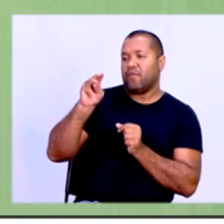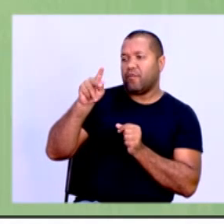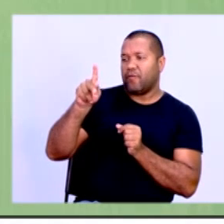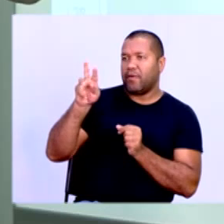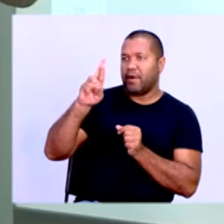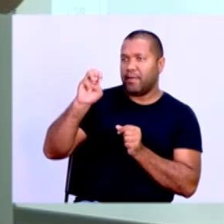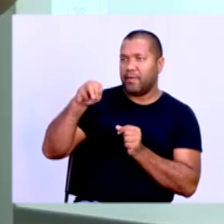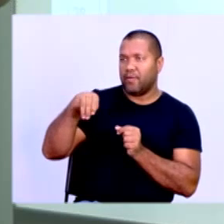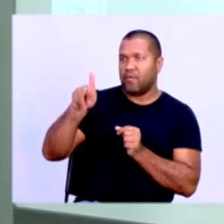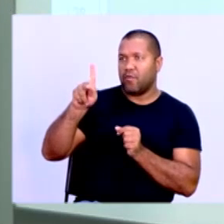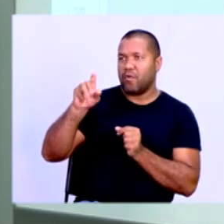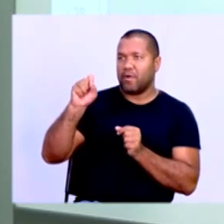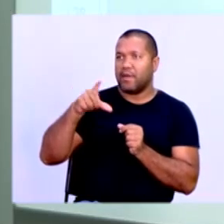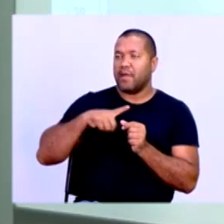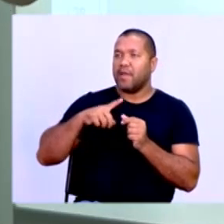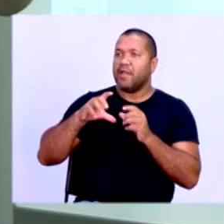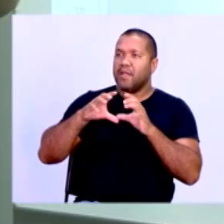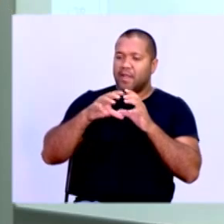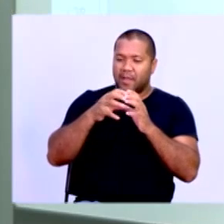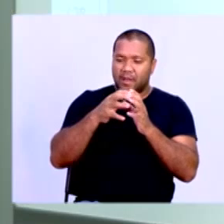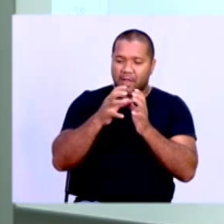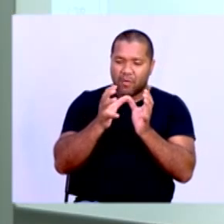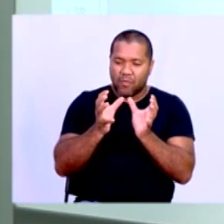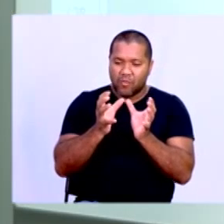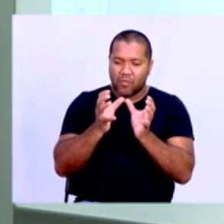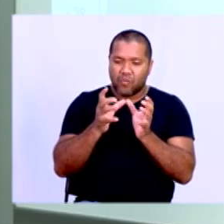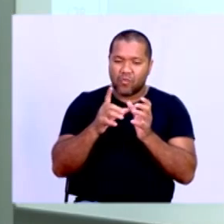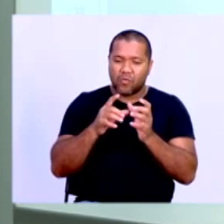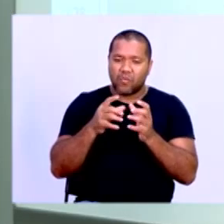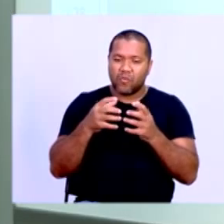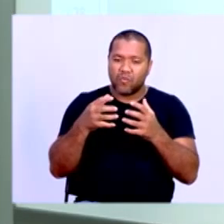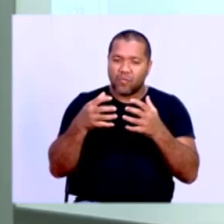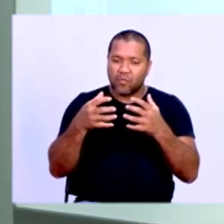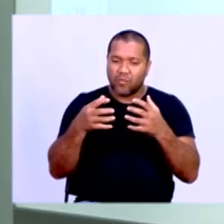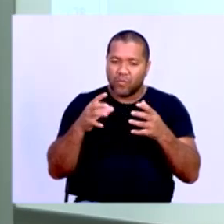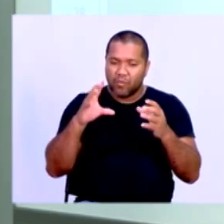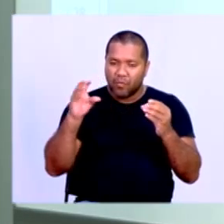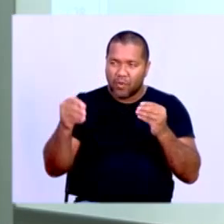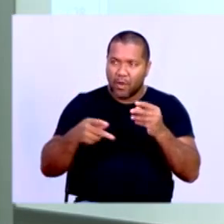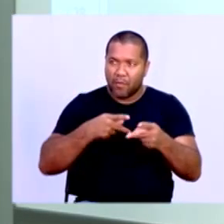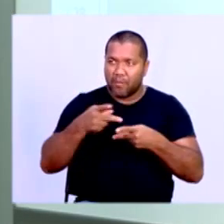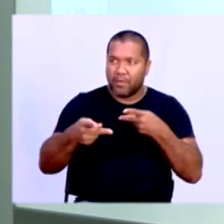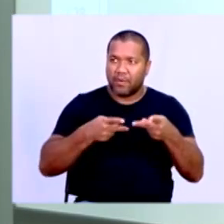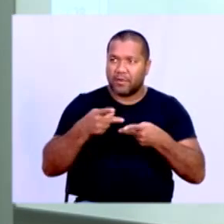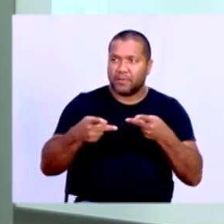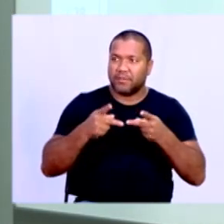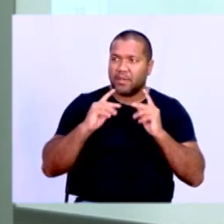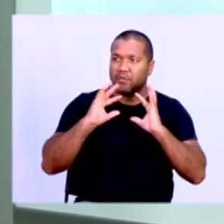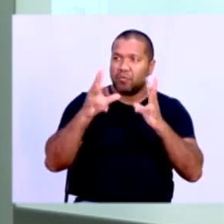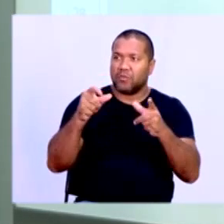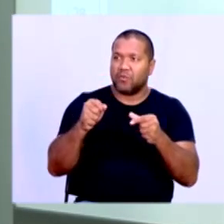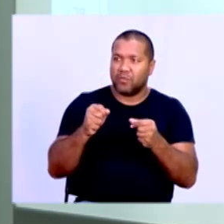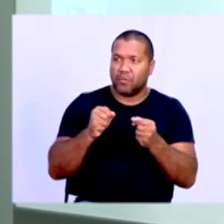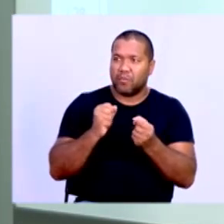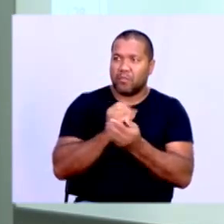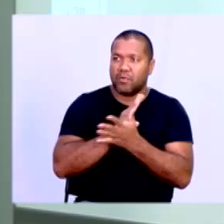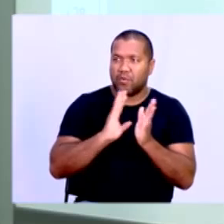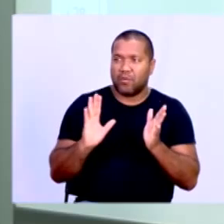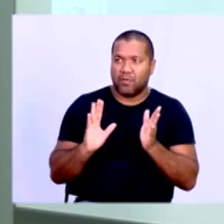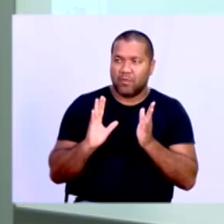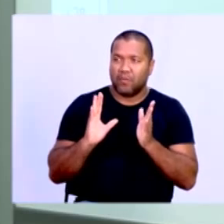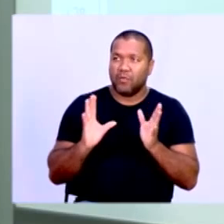um arcabouço, ele é um esqueleto com tudo pronto. Tudo está unido